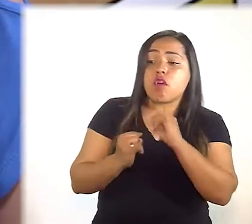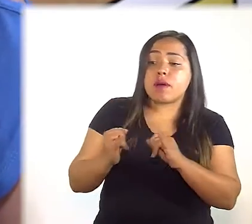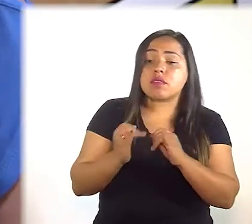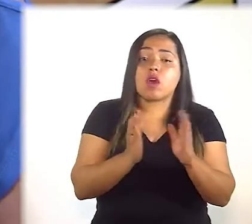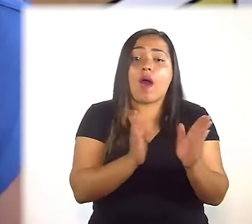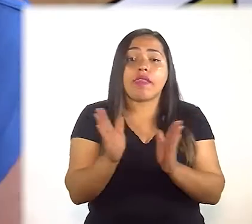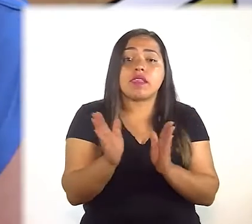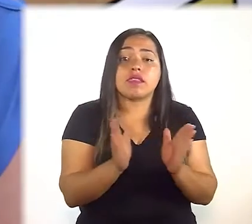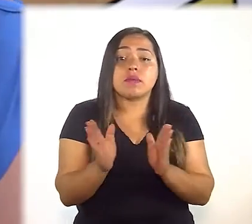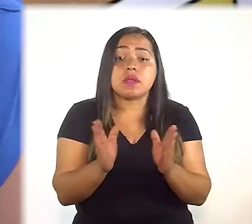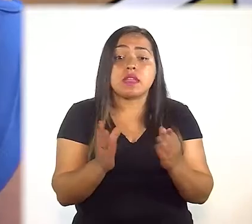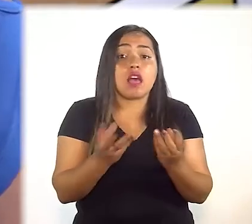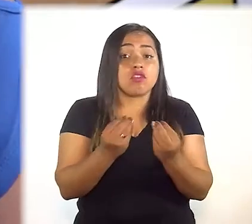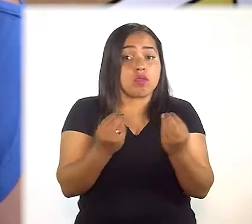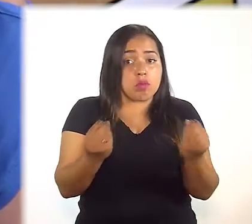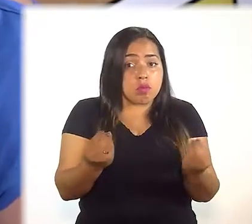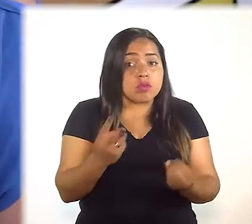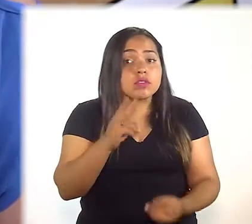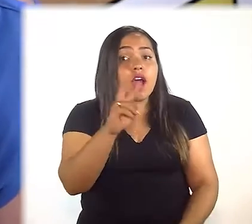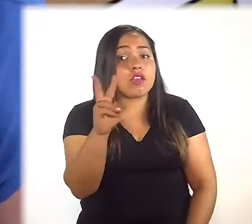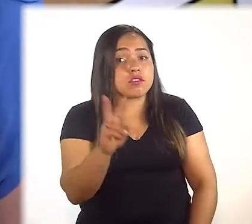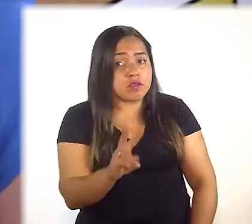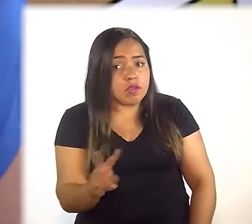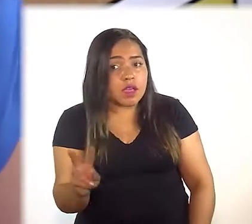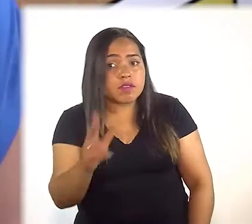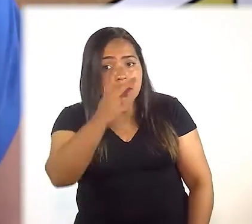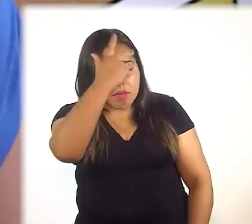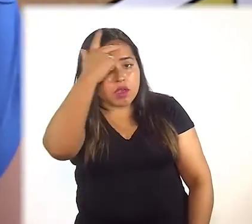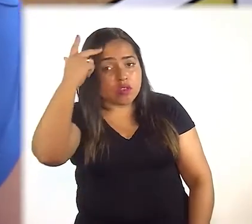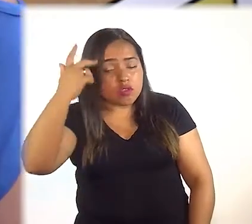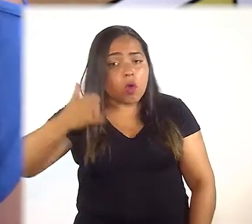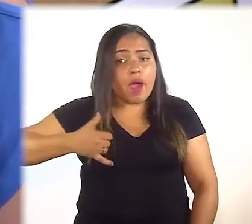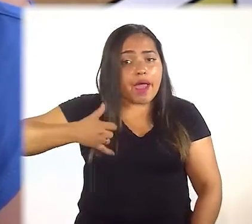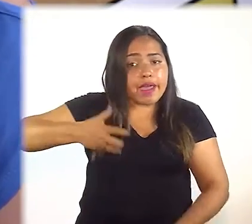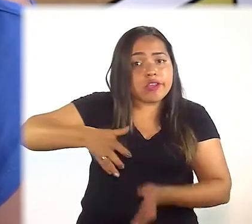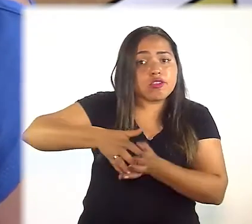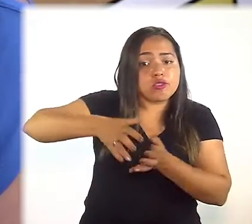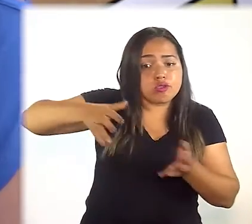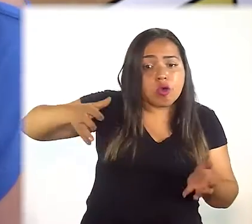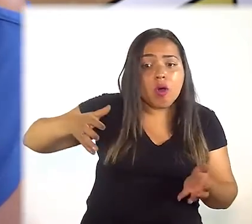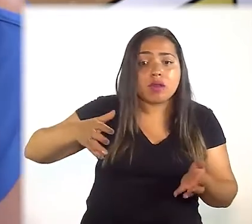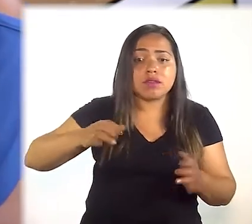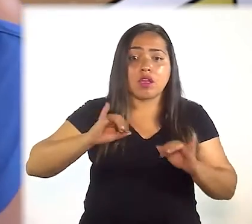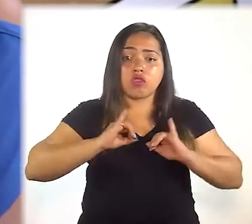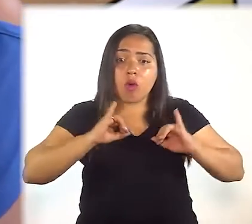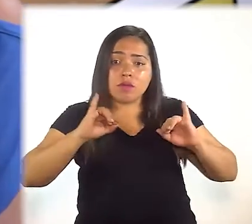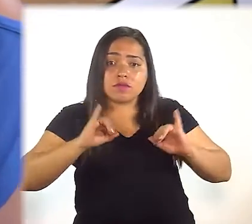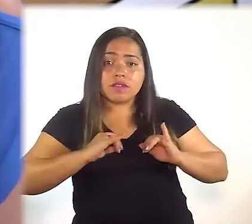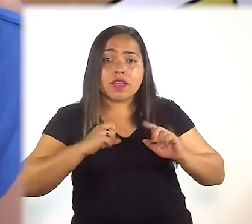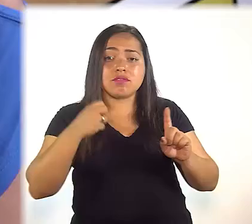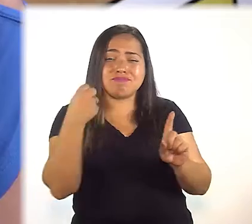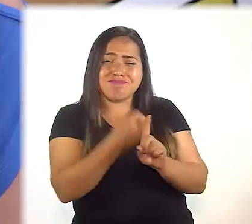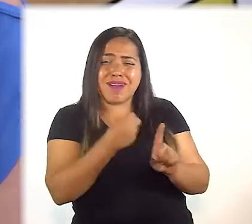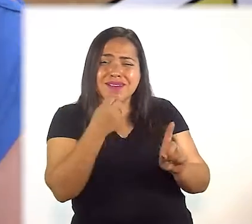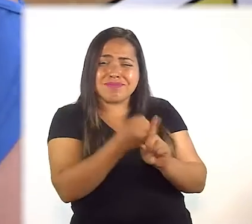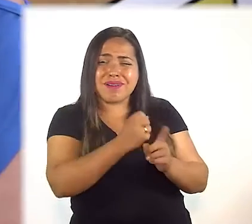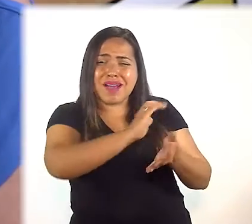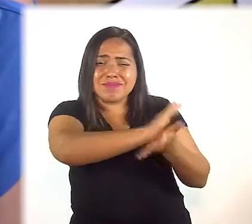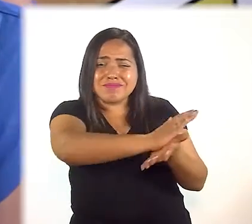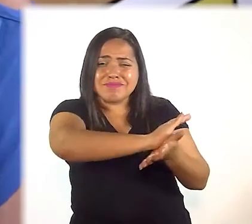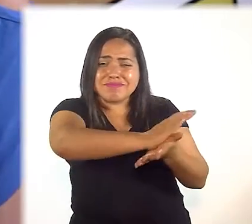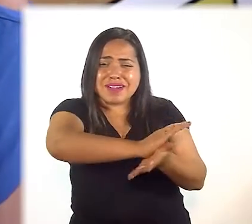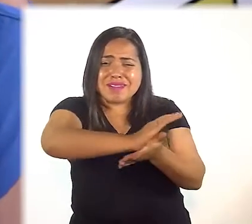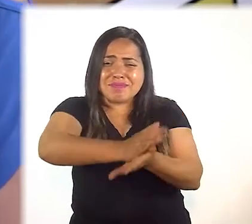mesmo da informação. Por exemplo, muitas vezes o idoso ele está sofrendo os maus tratos, ele